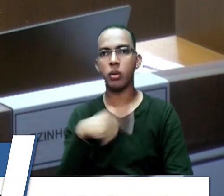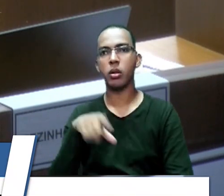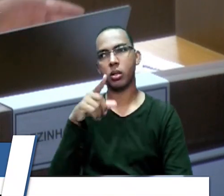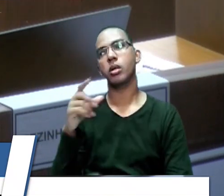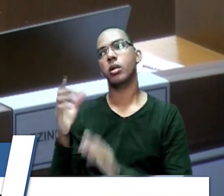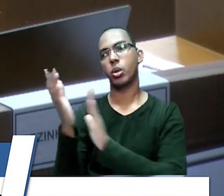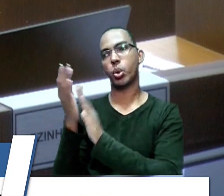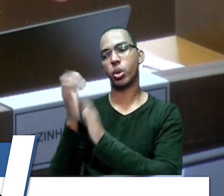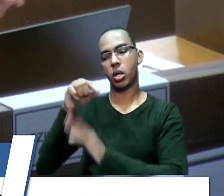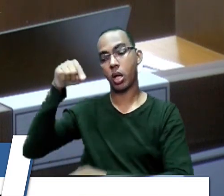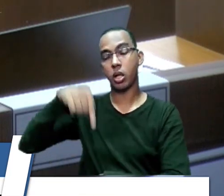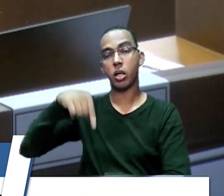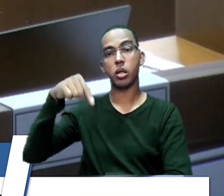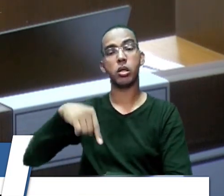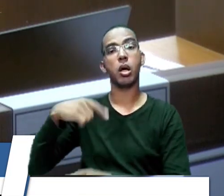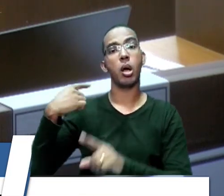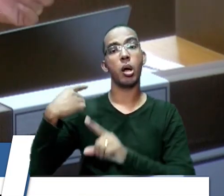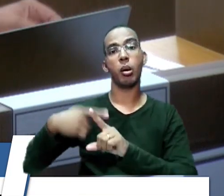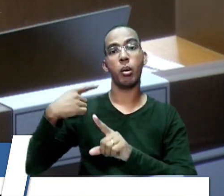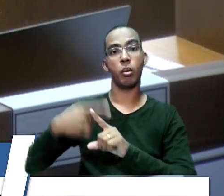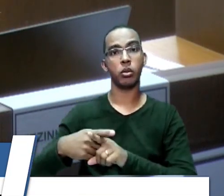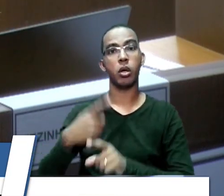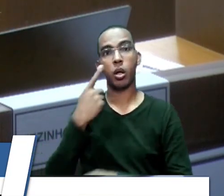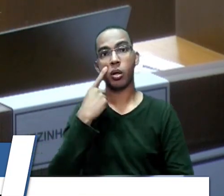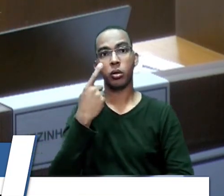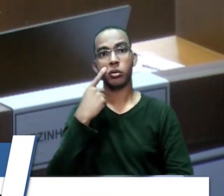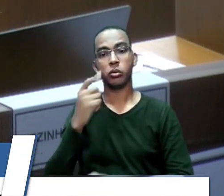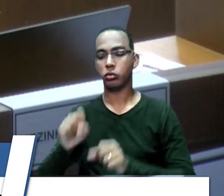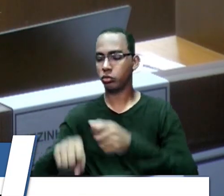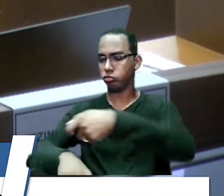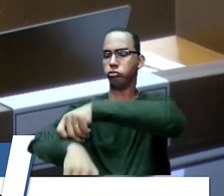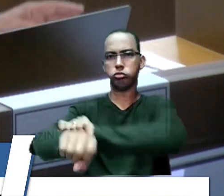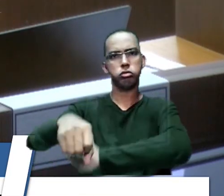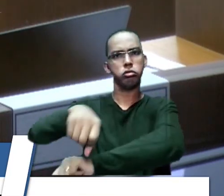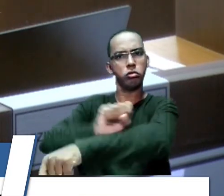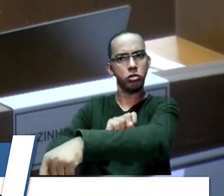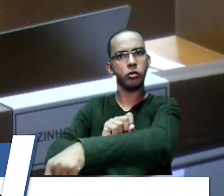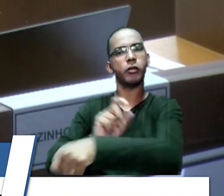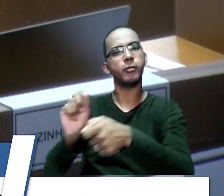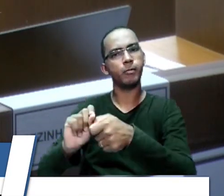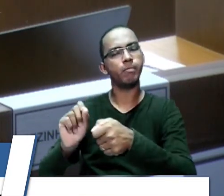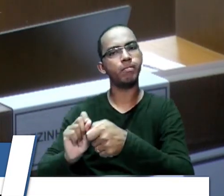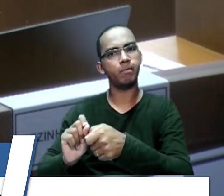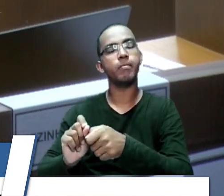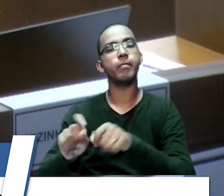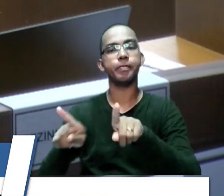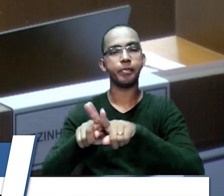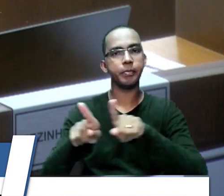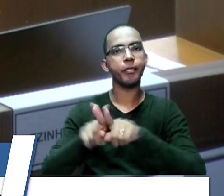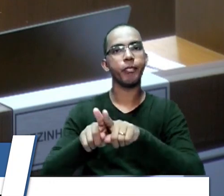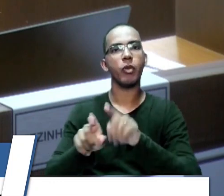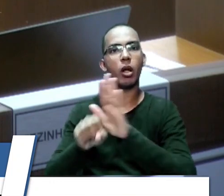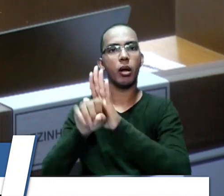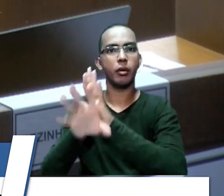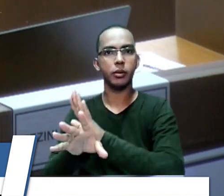porque a gente está vendo o esforço, né, que ele está fazendo. Inclusive, a indicação que eu